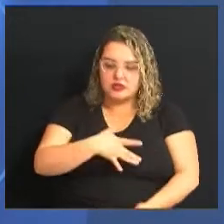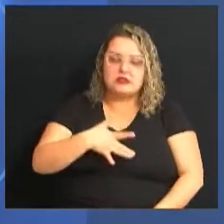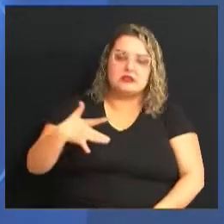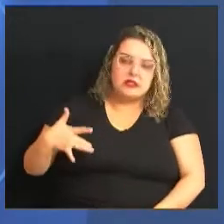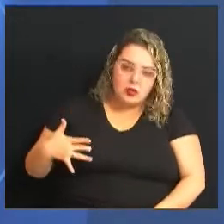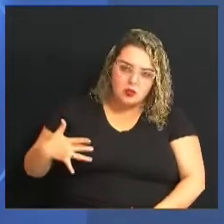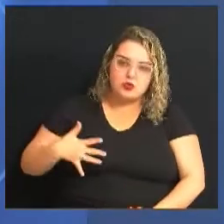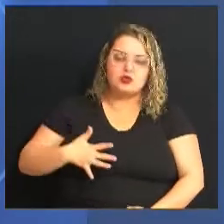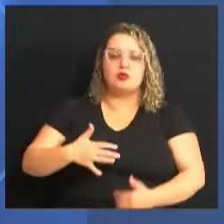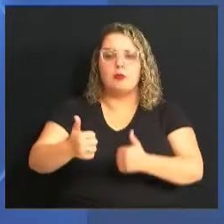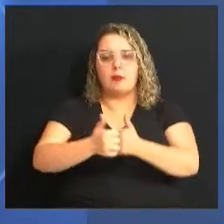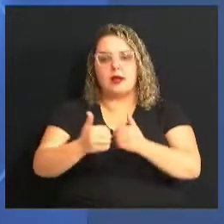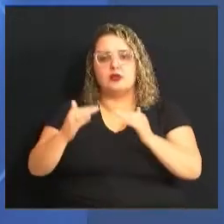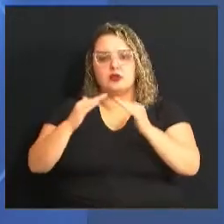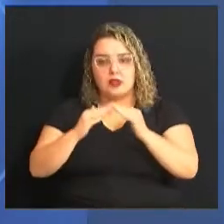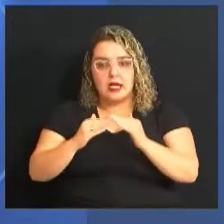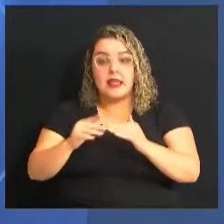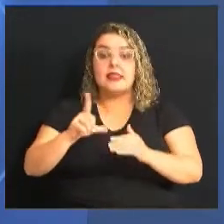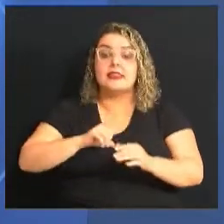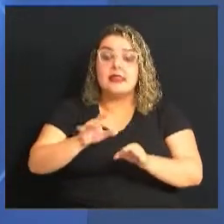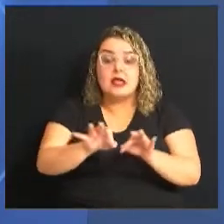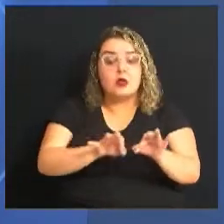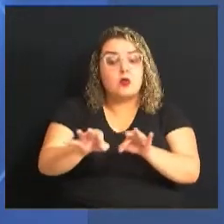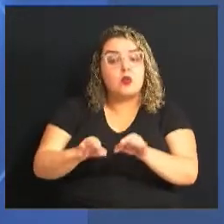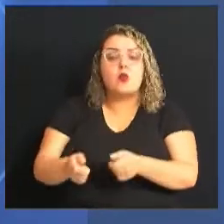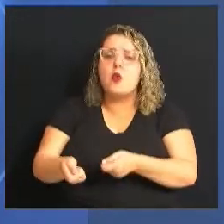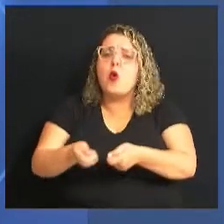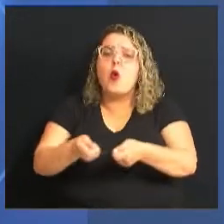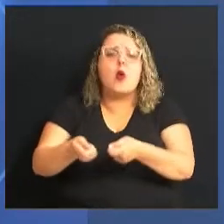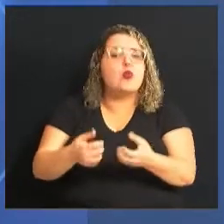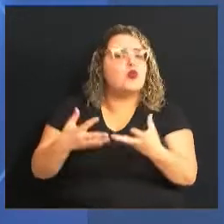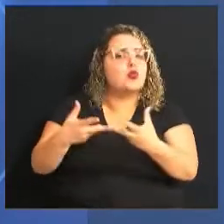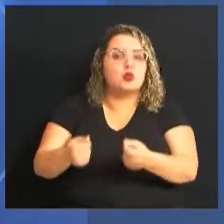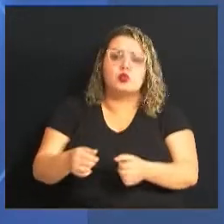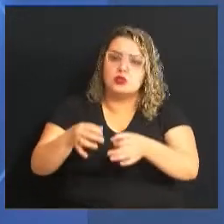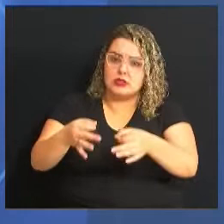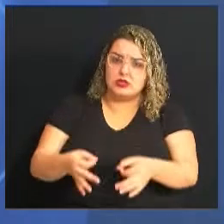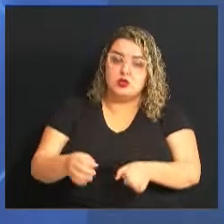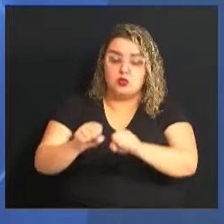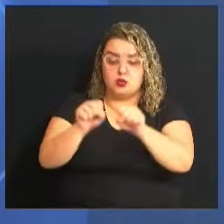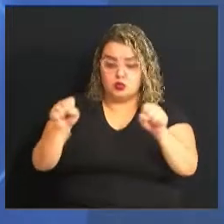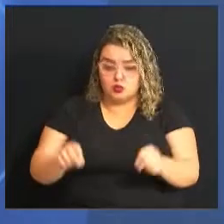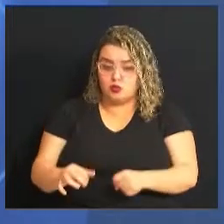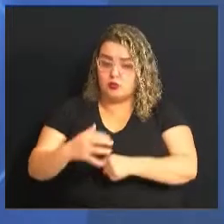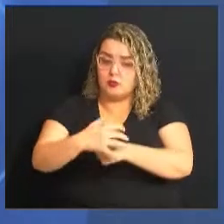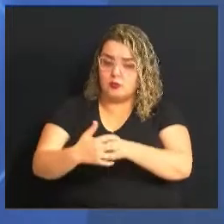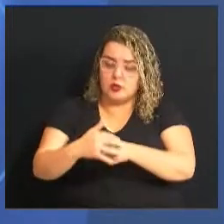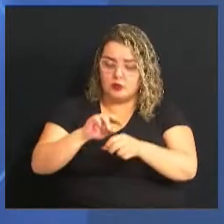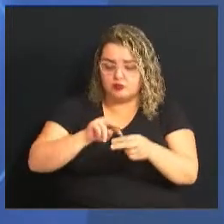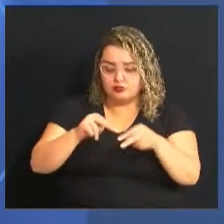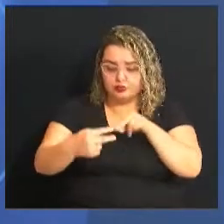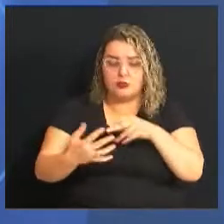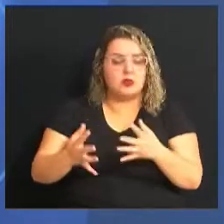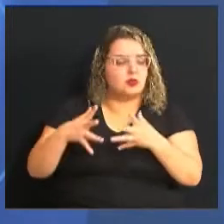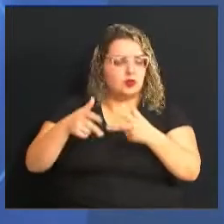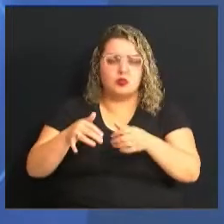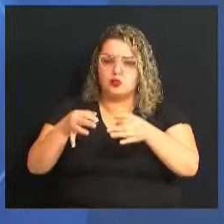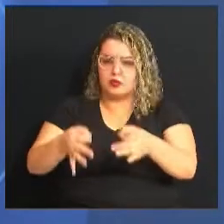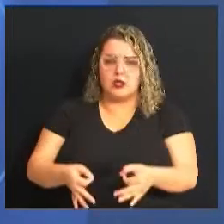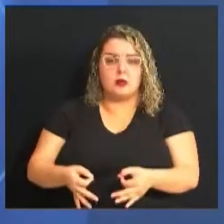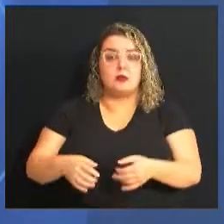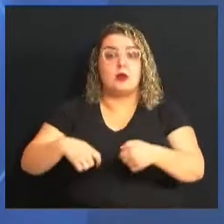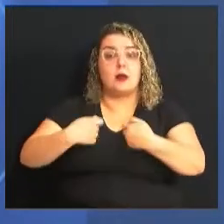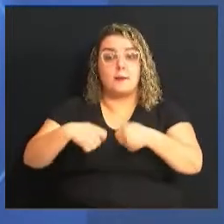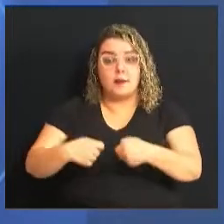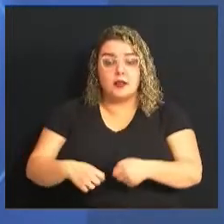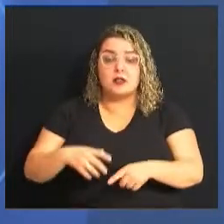um controle da vacinação, principalmente das crianças. A gente lembra que o sistema foi informatizado recentemente e é preciso tomar